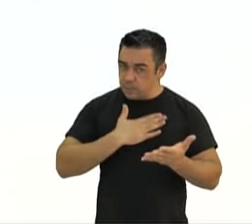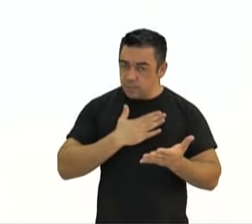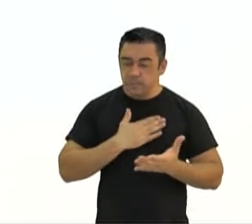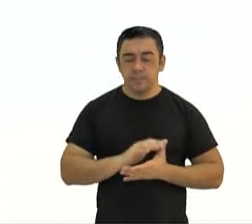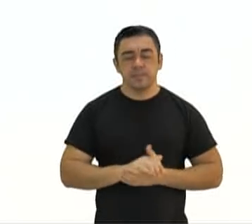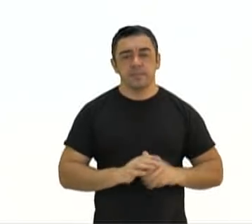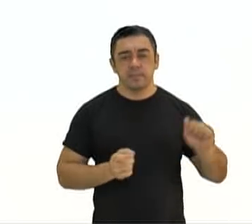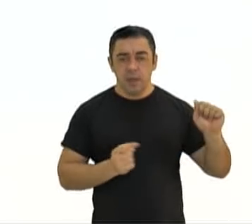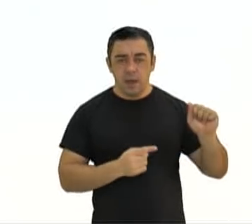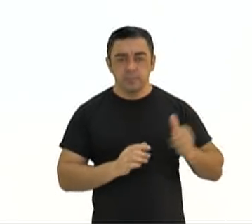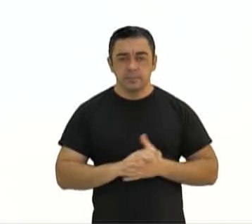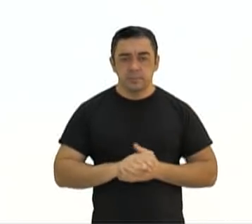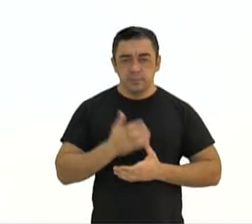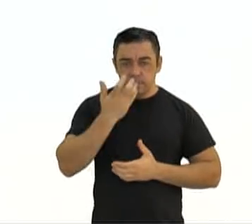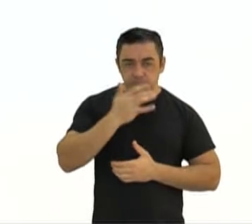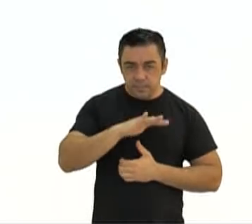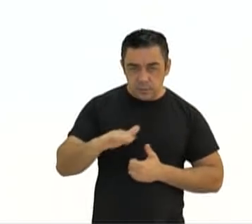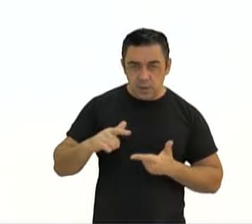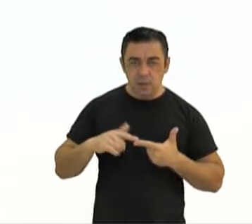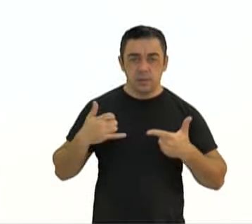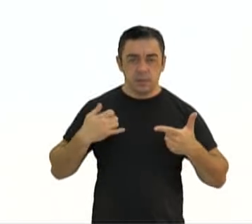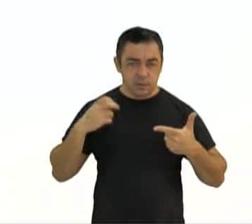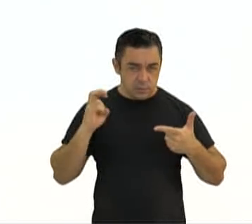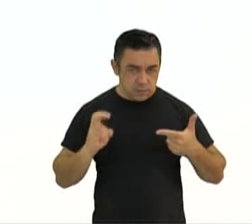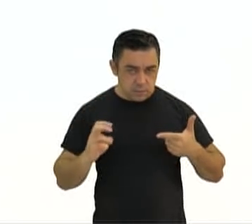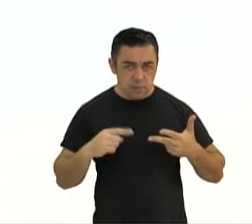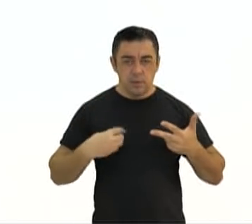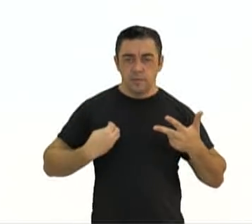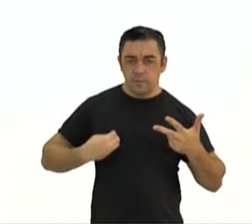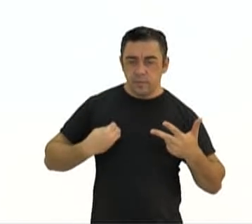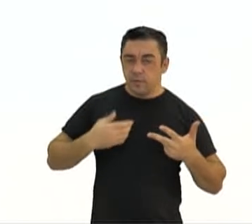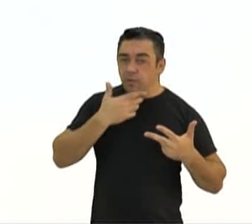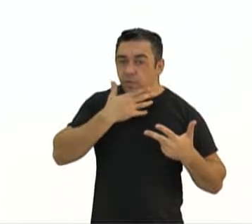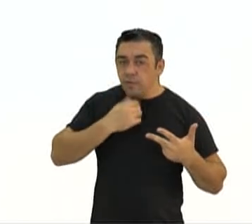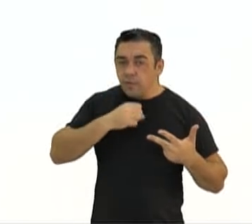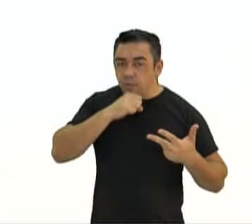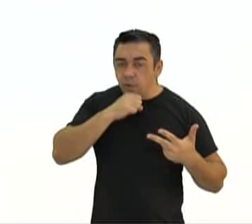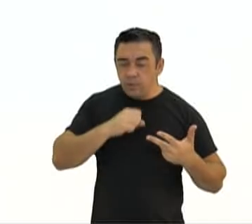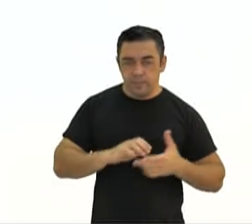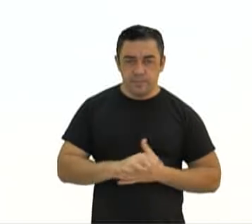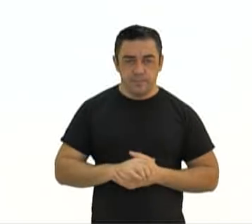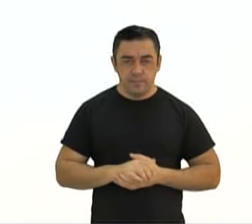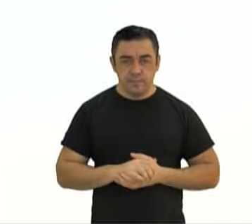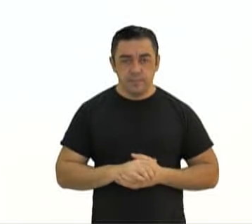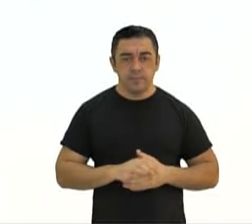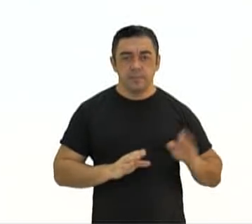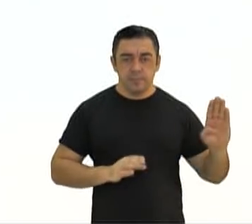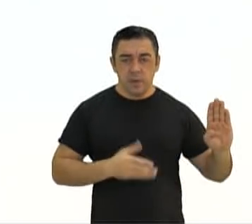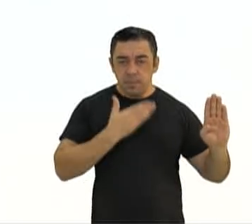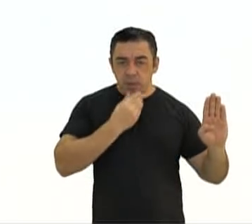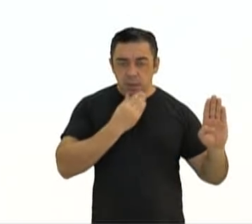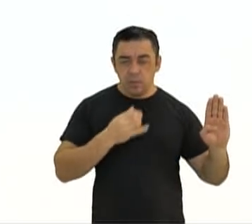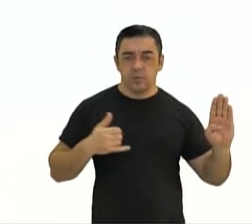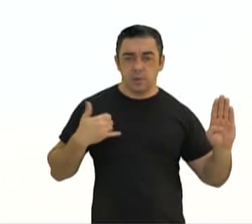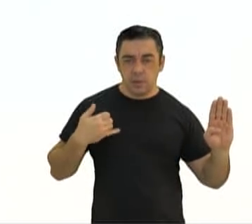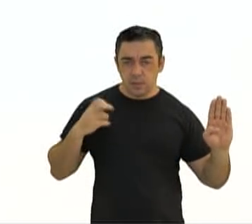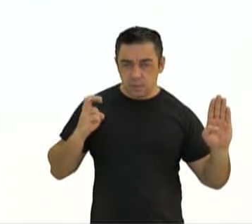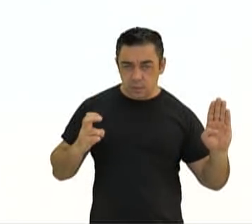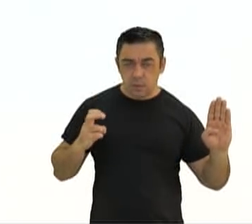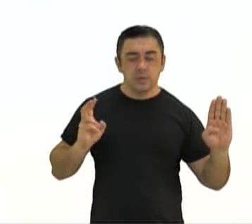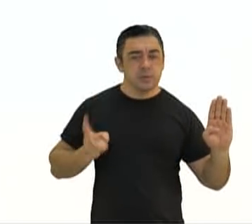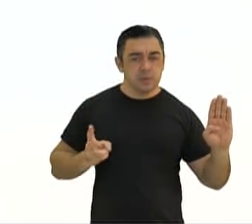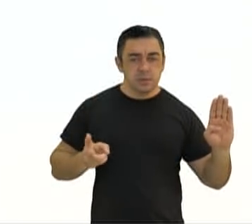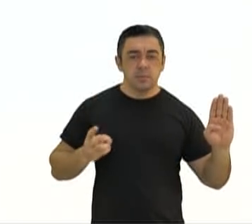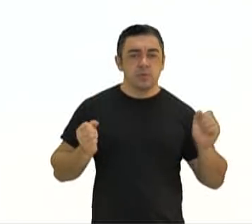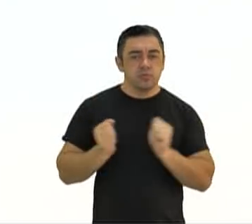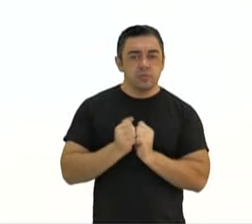ok? A. Criança, 5 anos, vive com os avós. B. Menino, 5 anos, está sempre